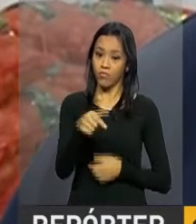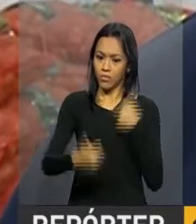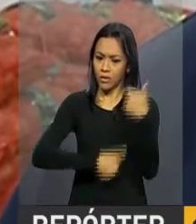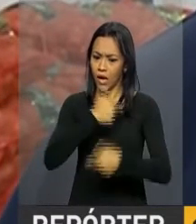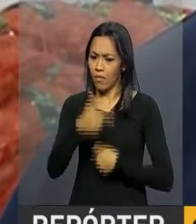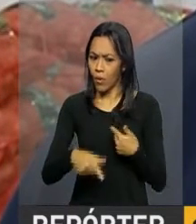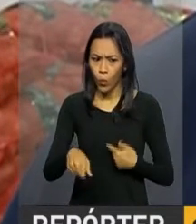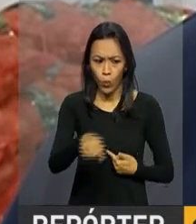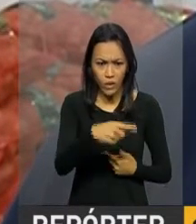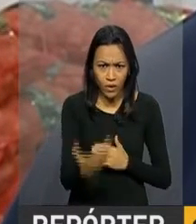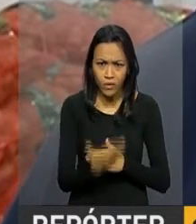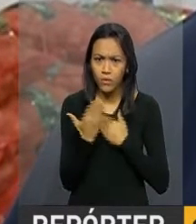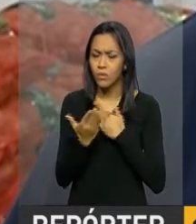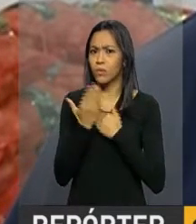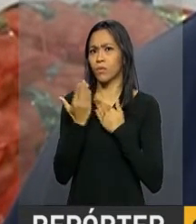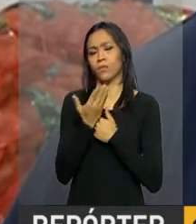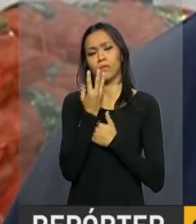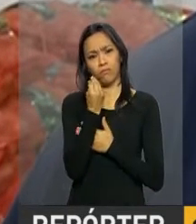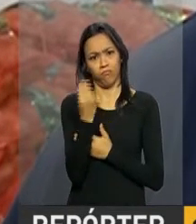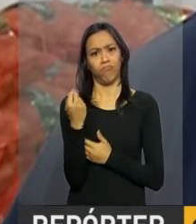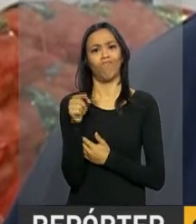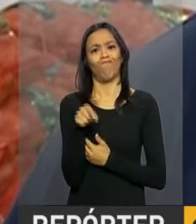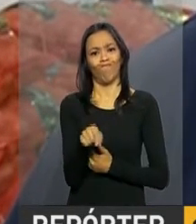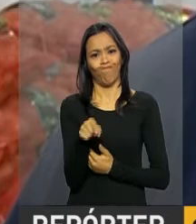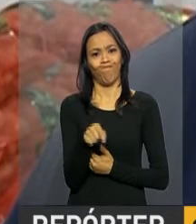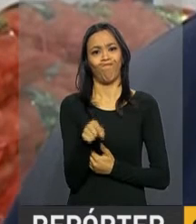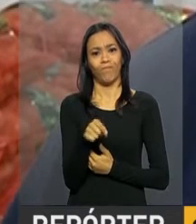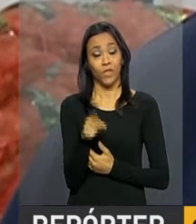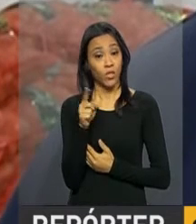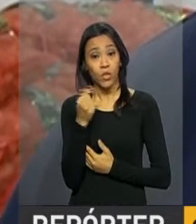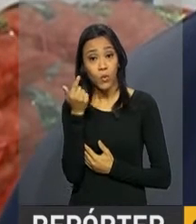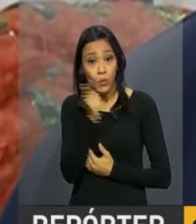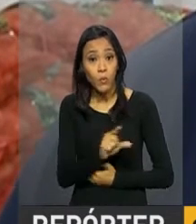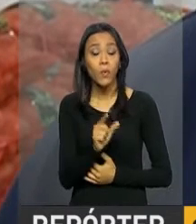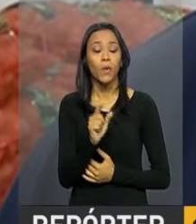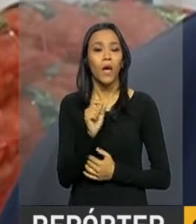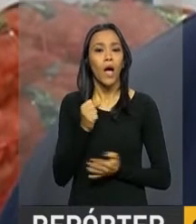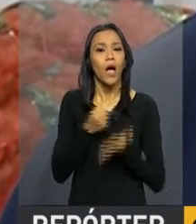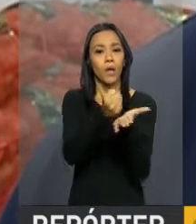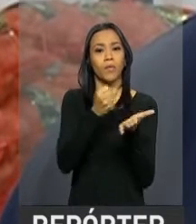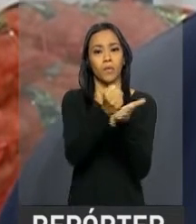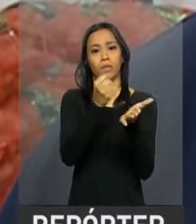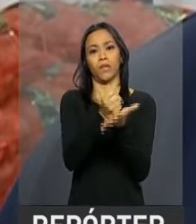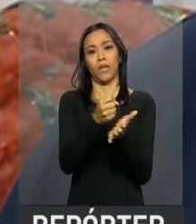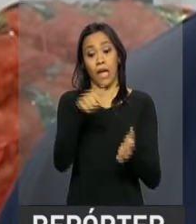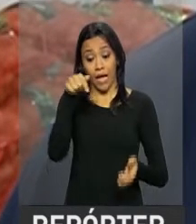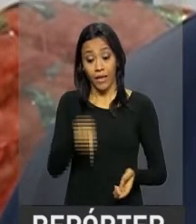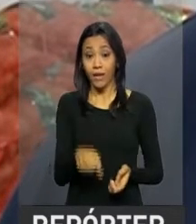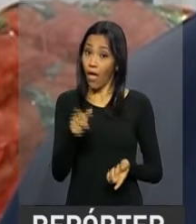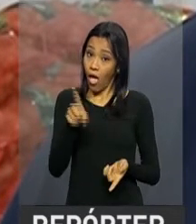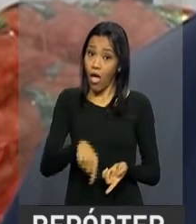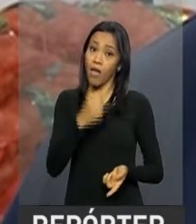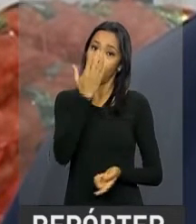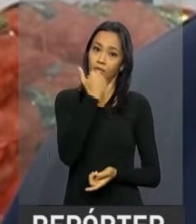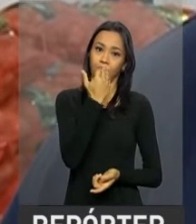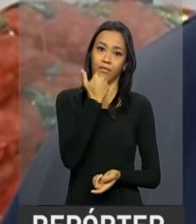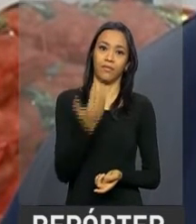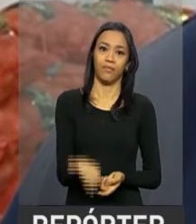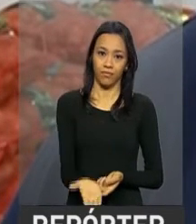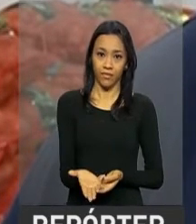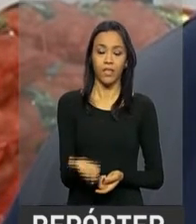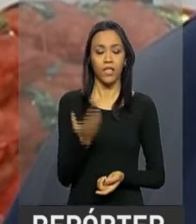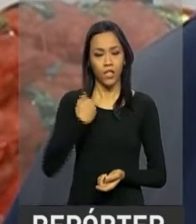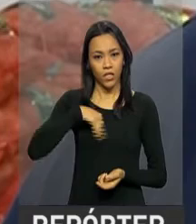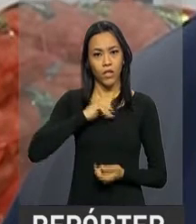nos ajuda, né, nesse sentido de angariar fundos e aqui no caso, né, alimentos para que